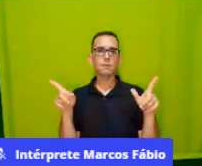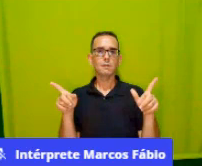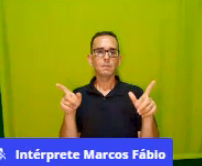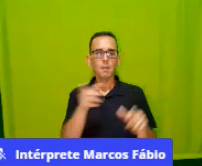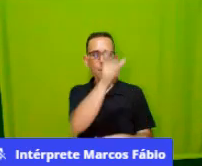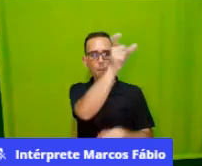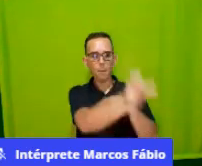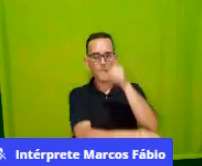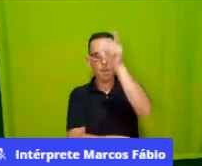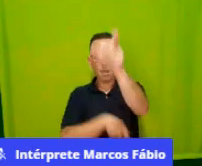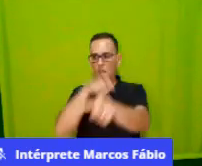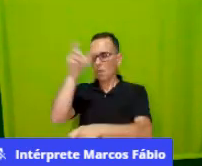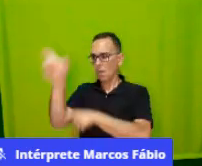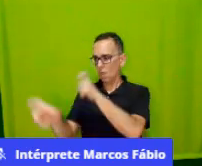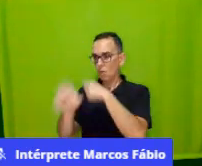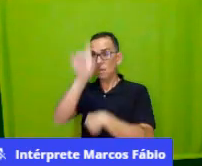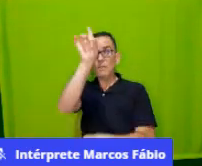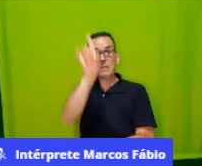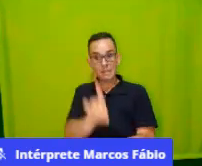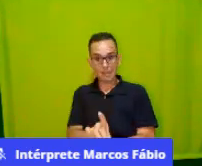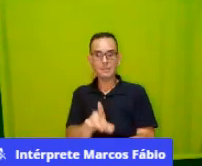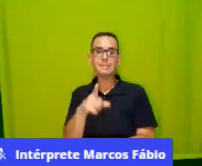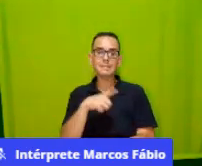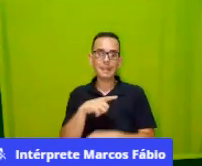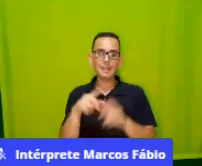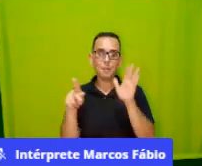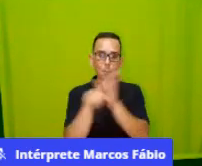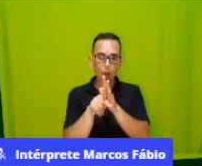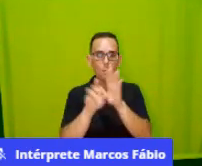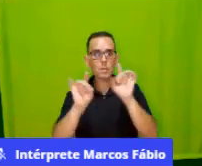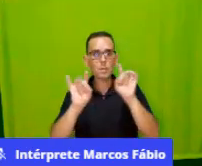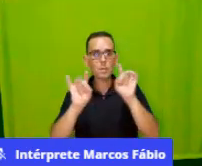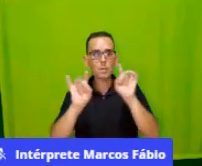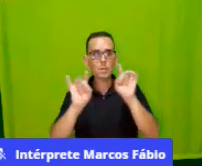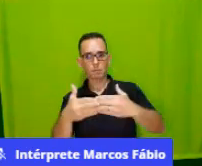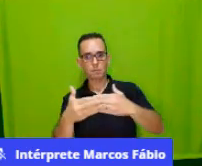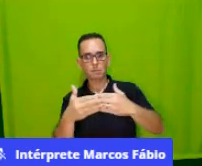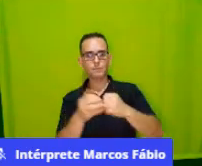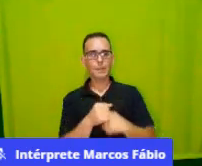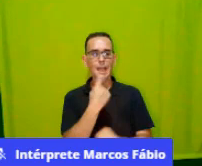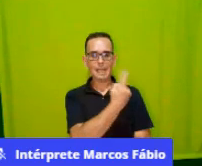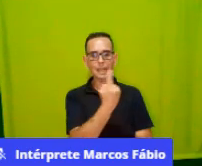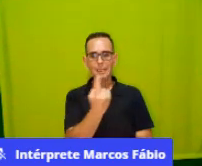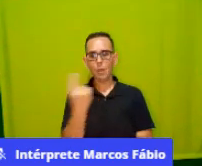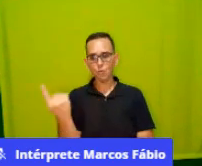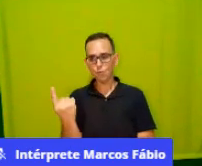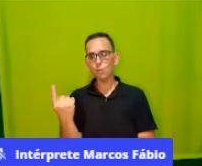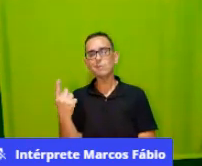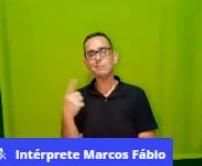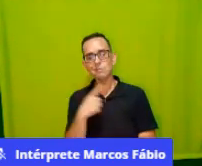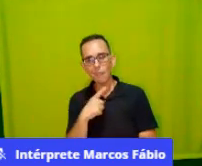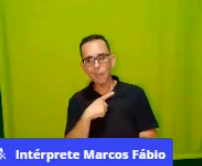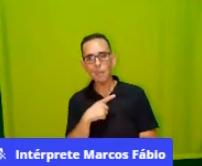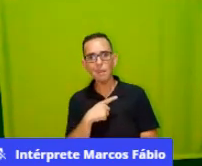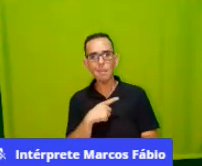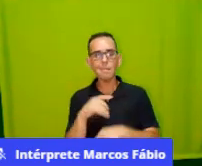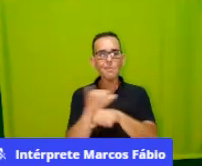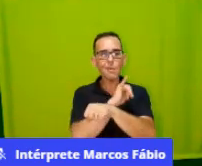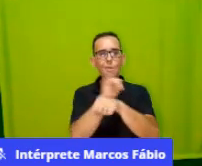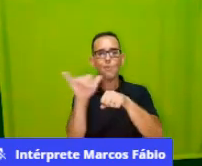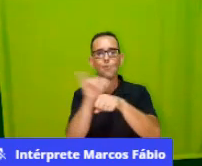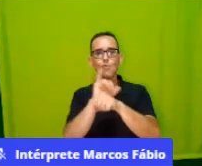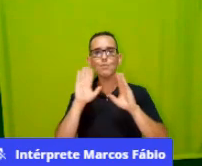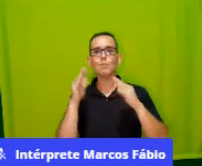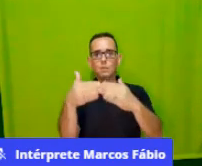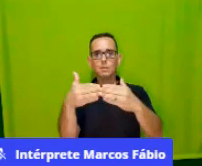com deficiência tem a sua especificidade. Então, cada um necessita de um tipo de recurso.